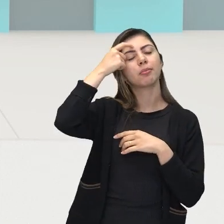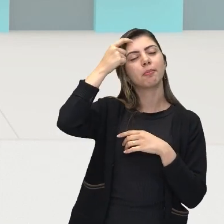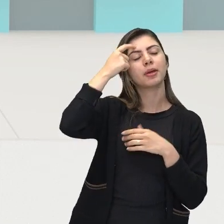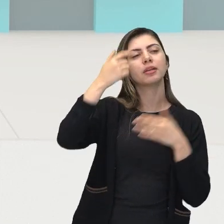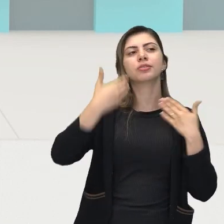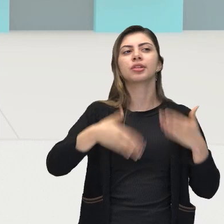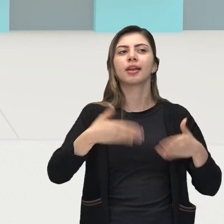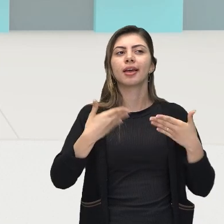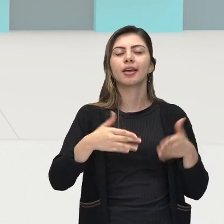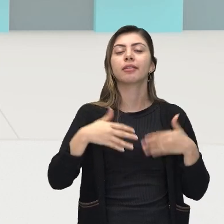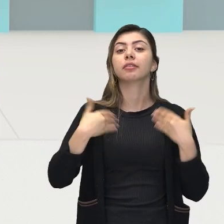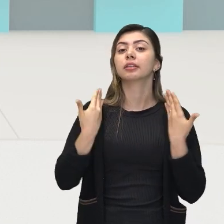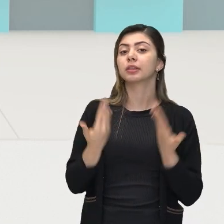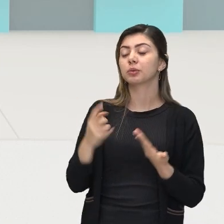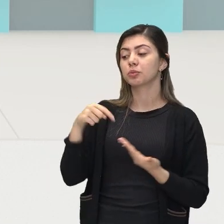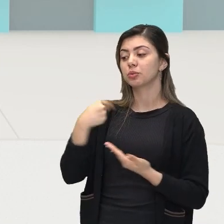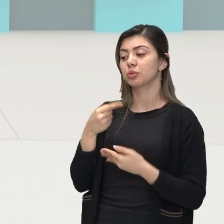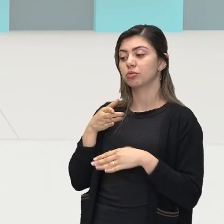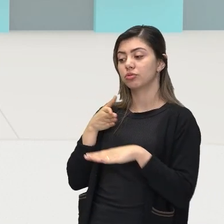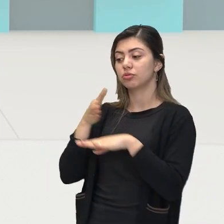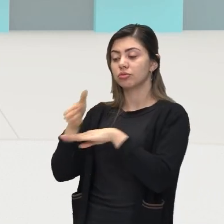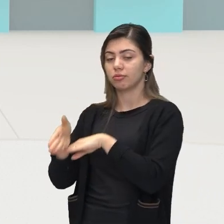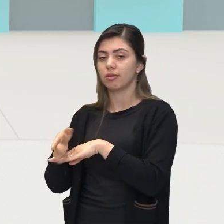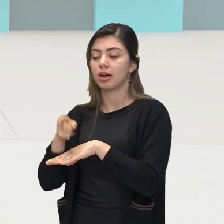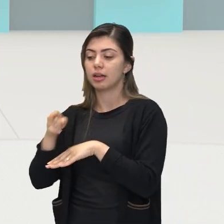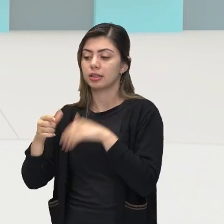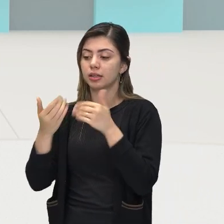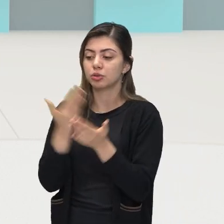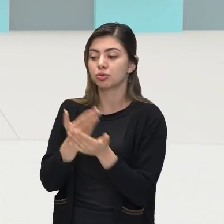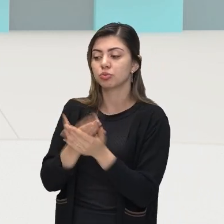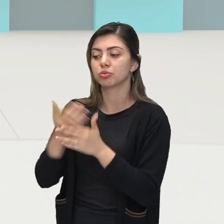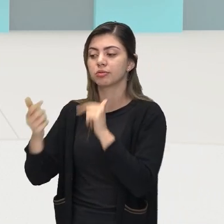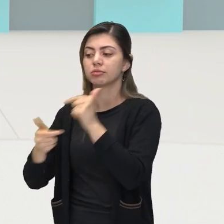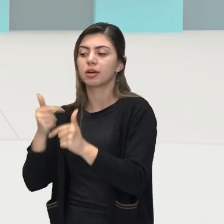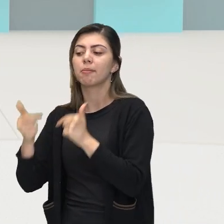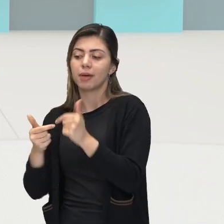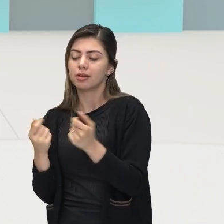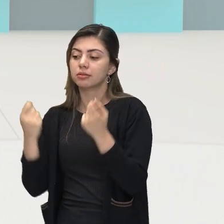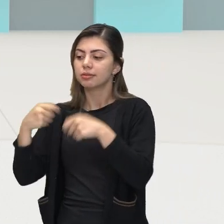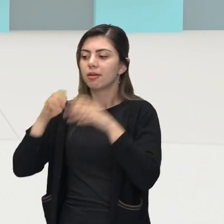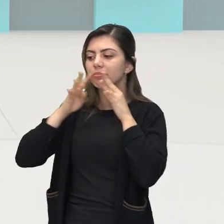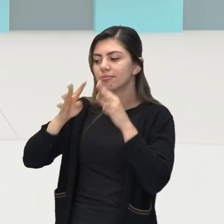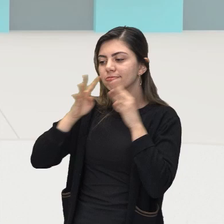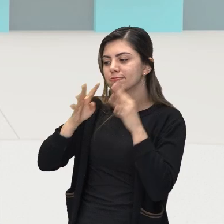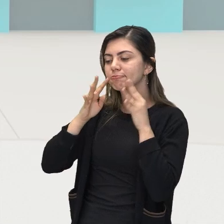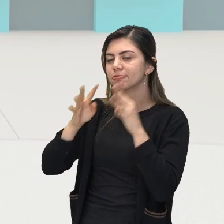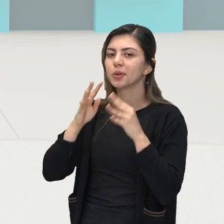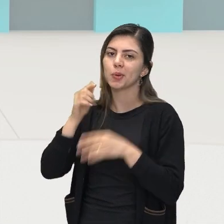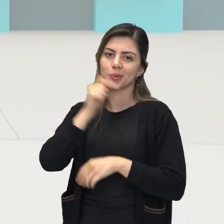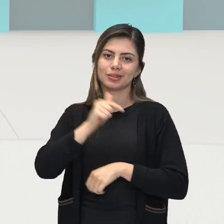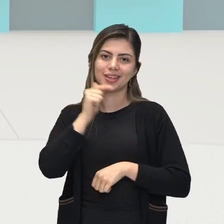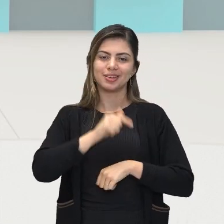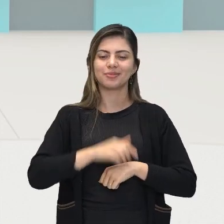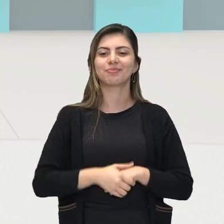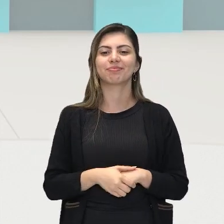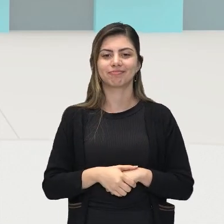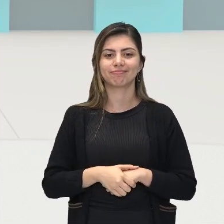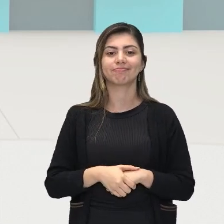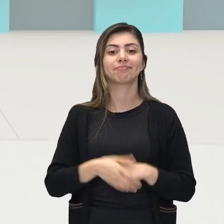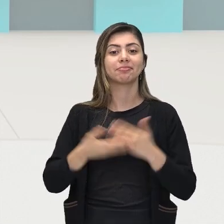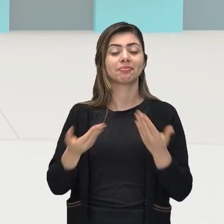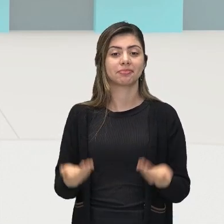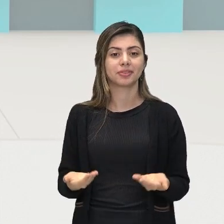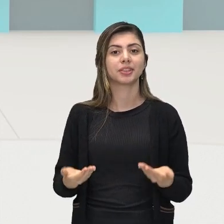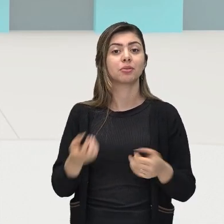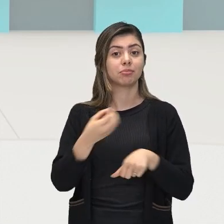for entrar nesses períodos de trabalho e de estudo, nós vamos conseguir produzir com muito mais eficácia. Então, um